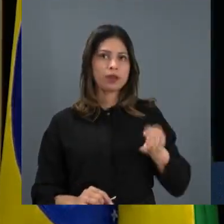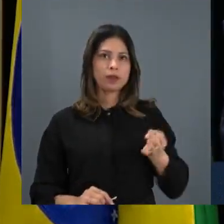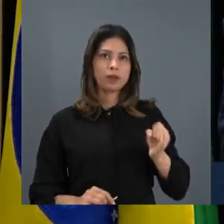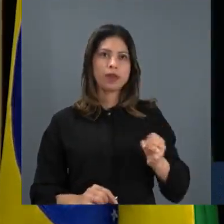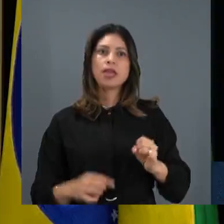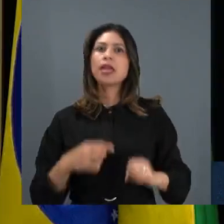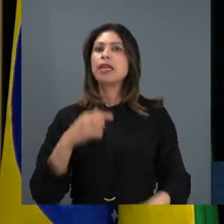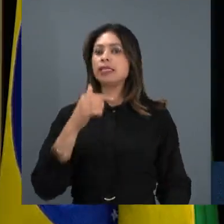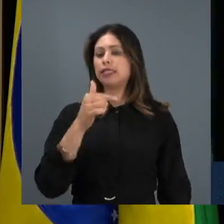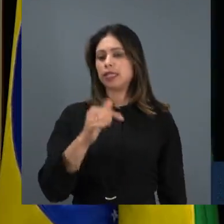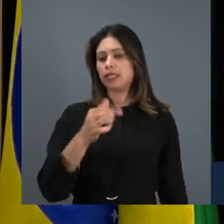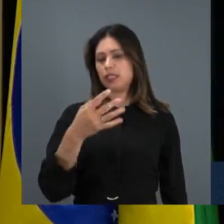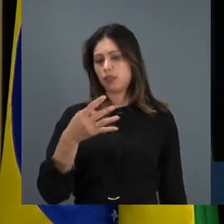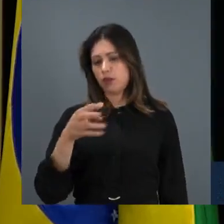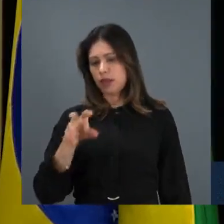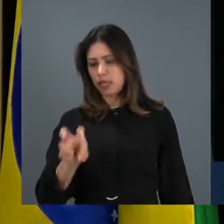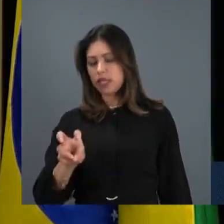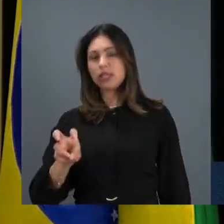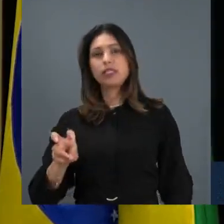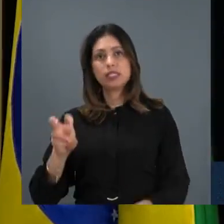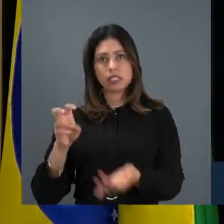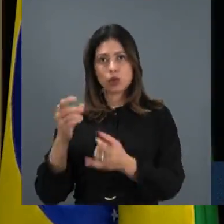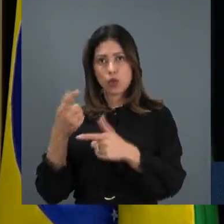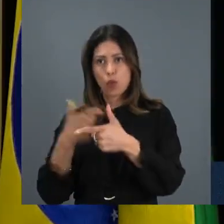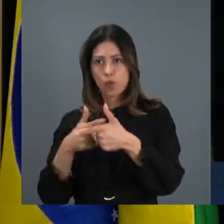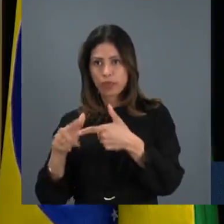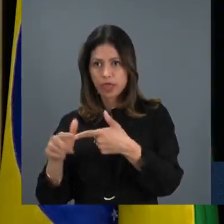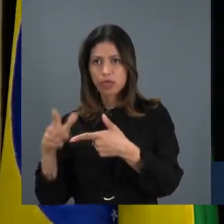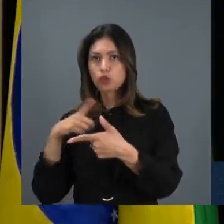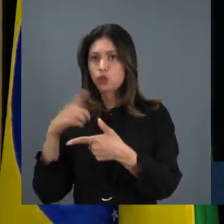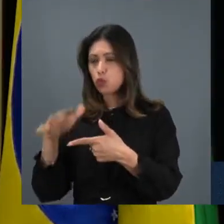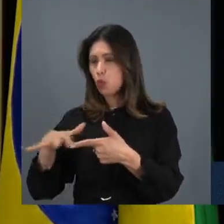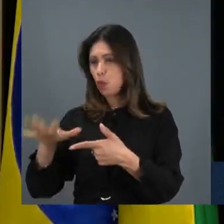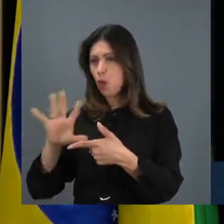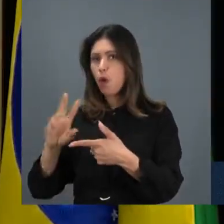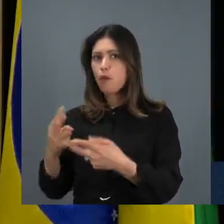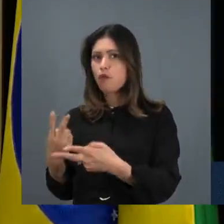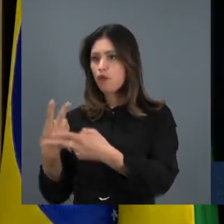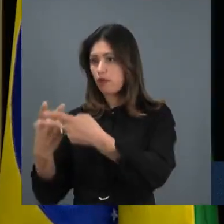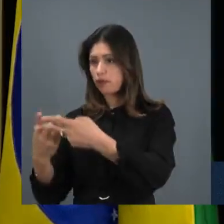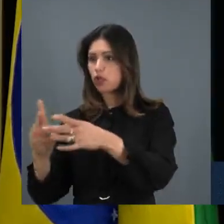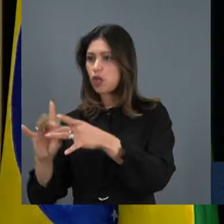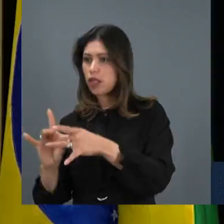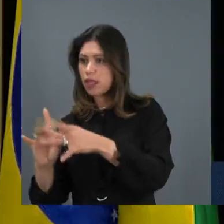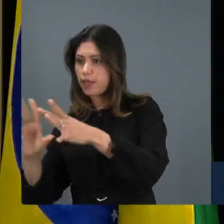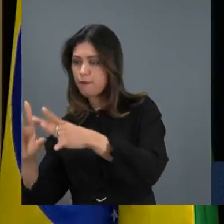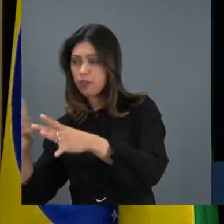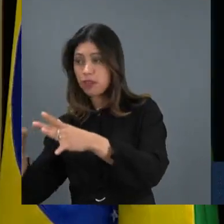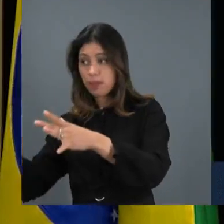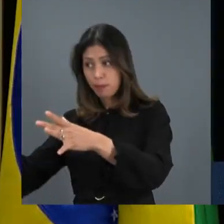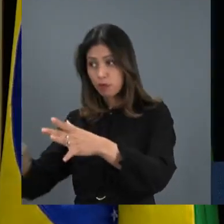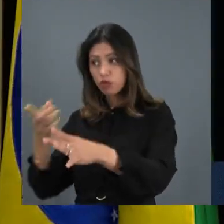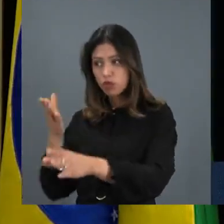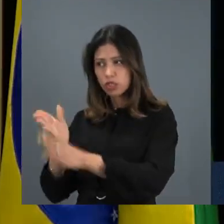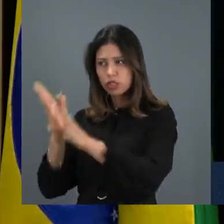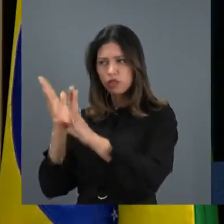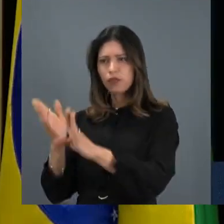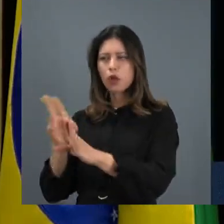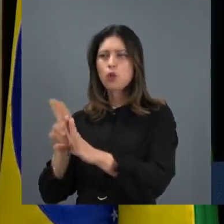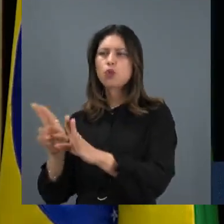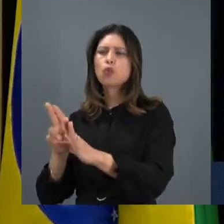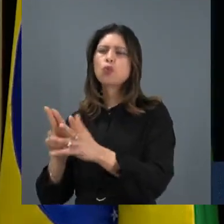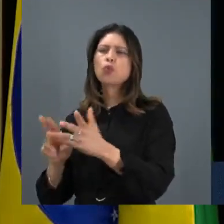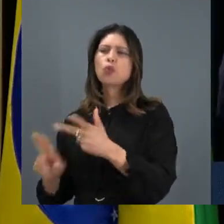745, pouco mais de um terço dos presos em flagrante, foram liberados após a identificação. Durante esse